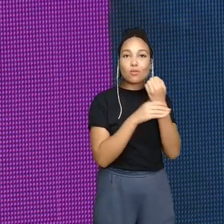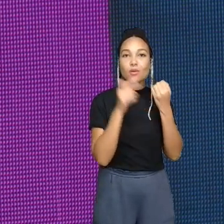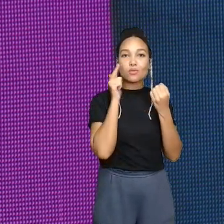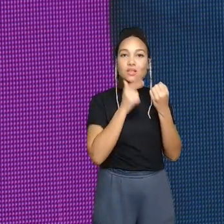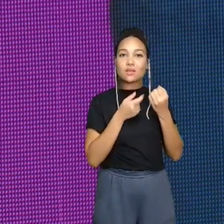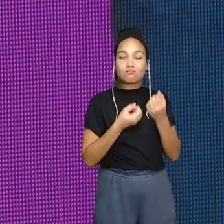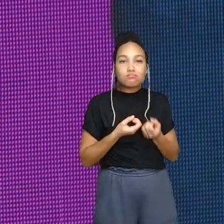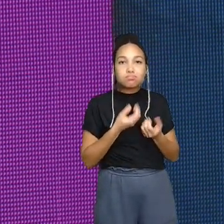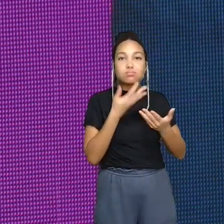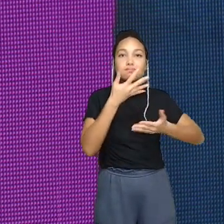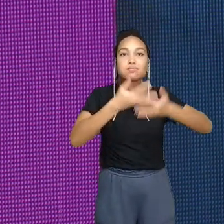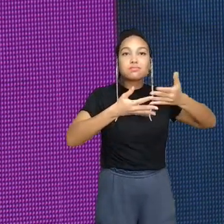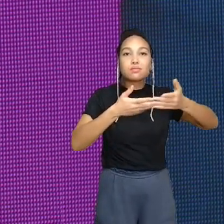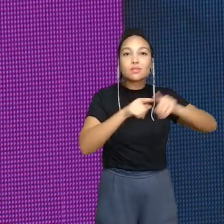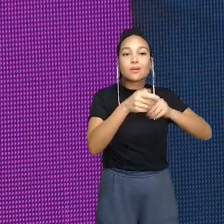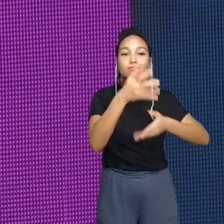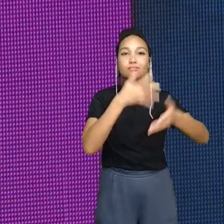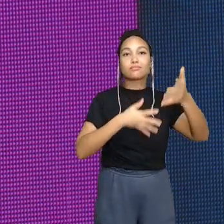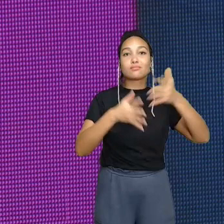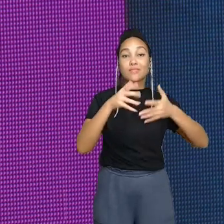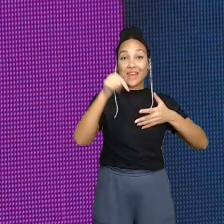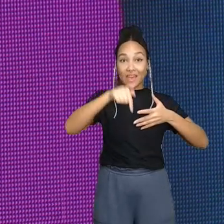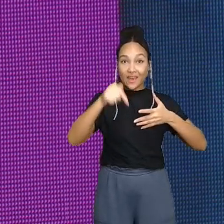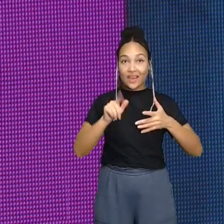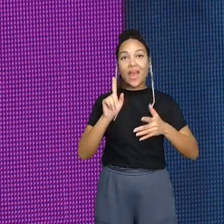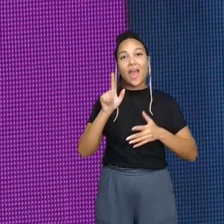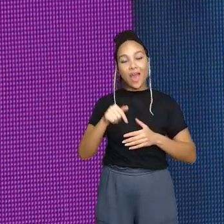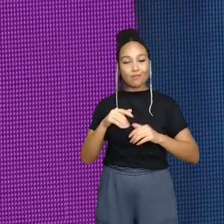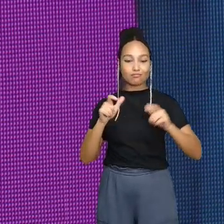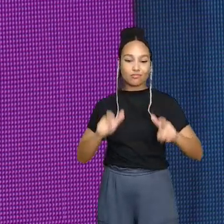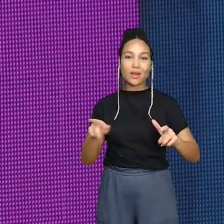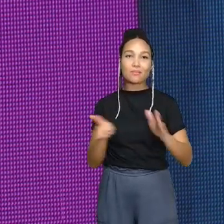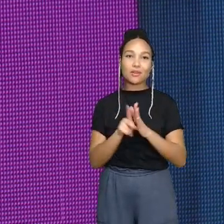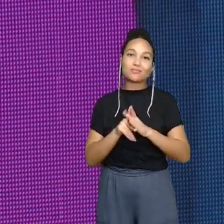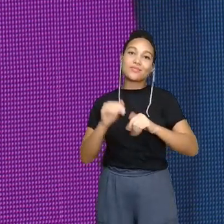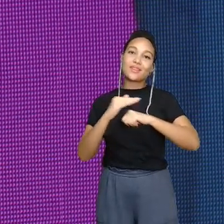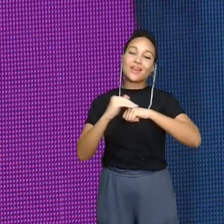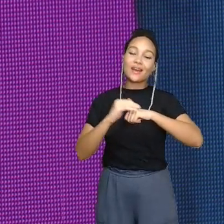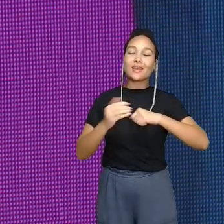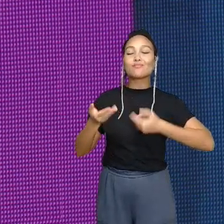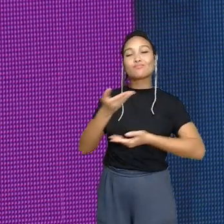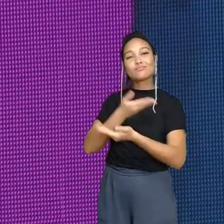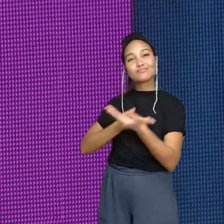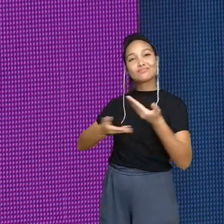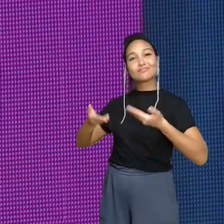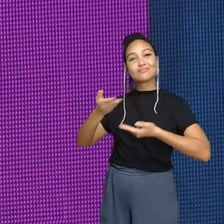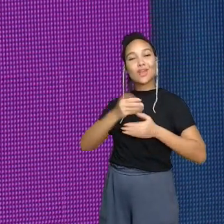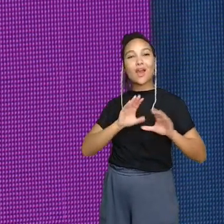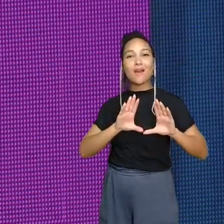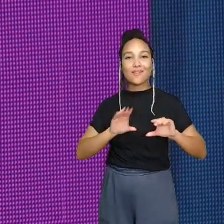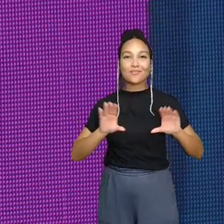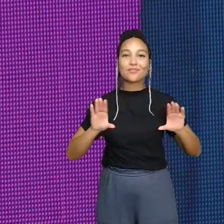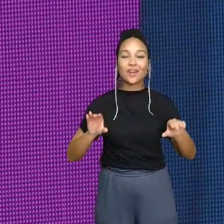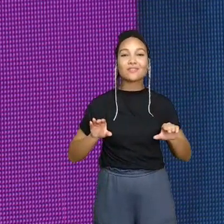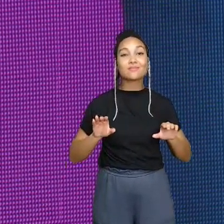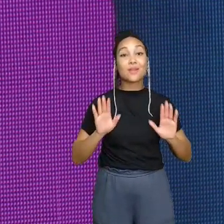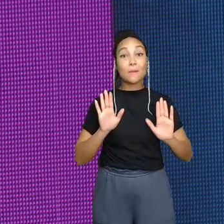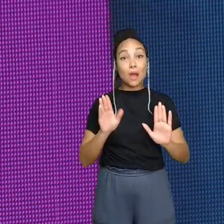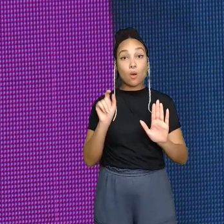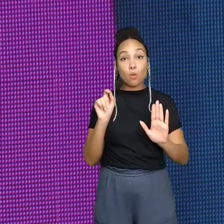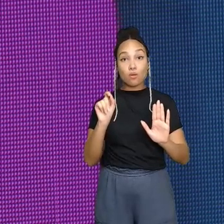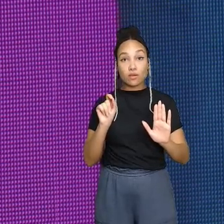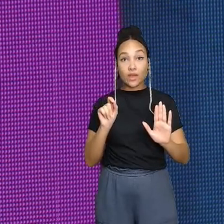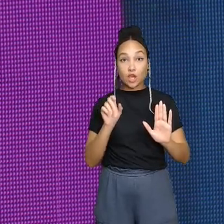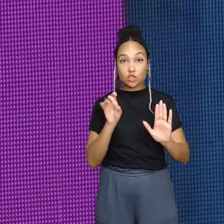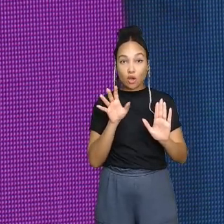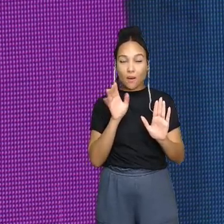gente tem vivido. E aqui certamente é um espaço de afeto, um espaço de troca, mas que talvez mais do que ser um casulo,